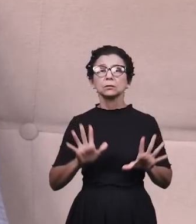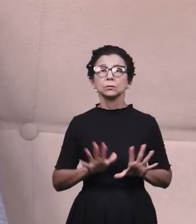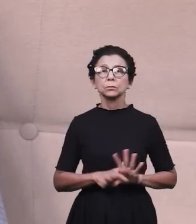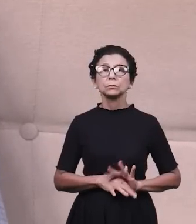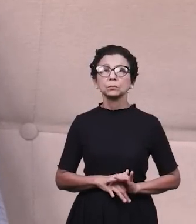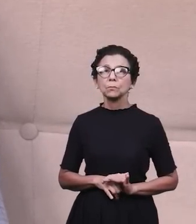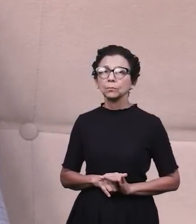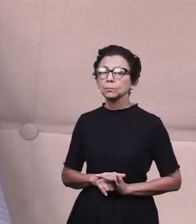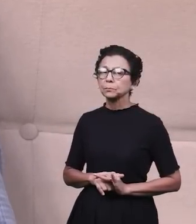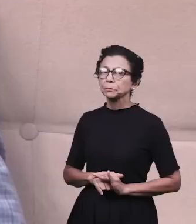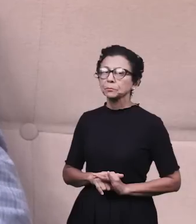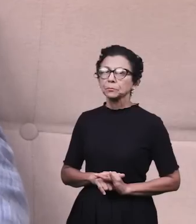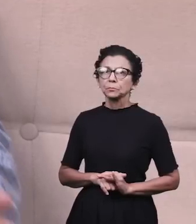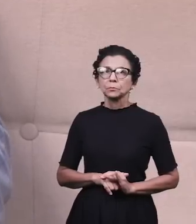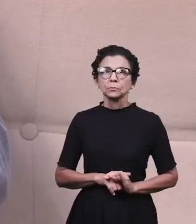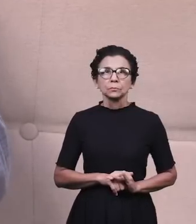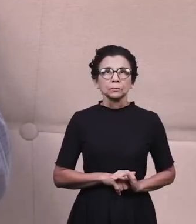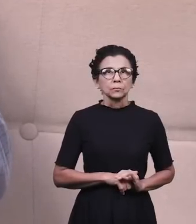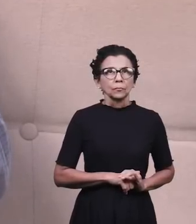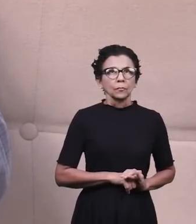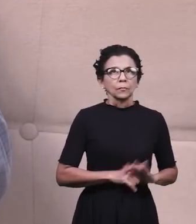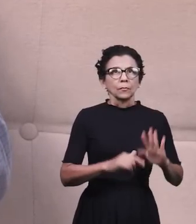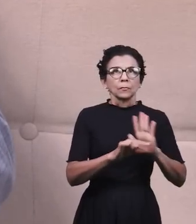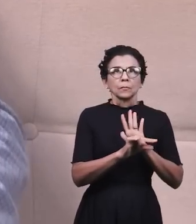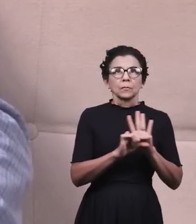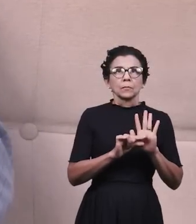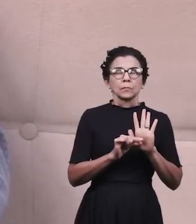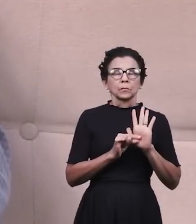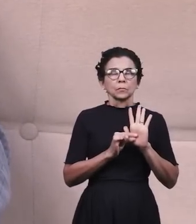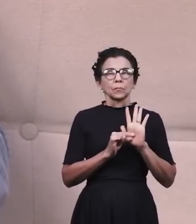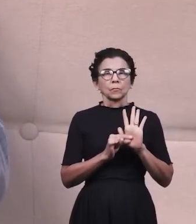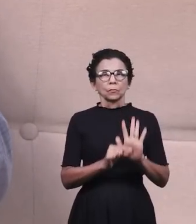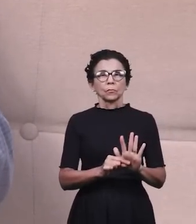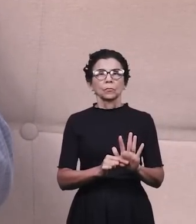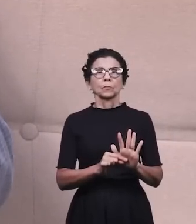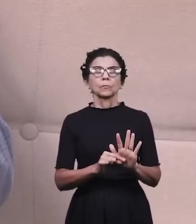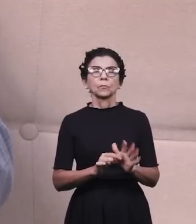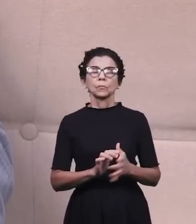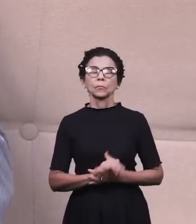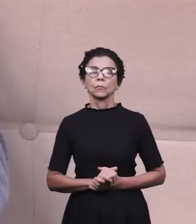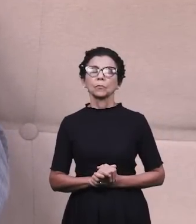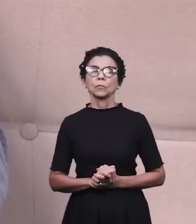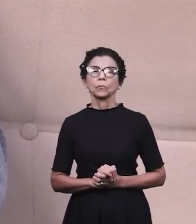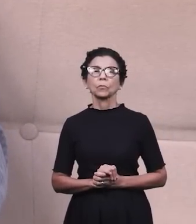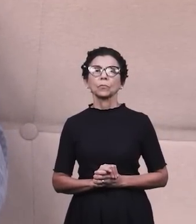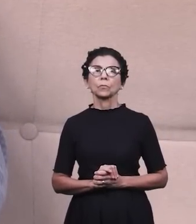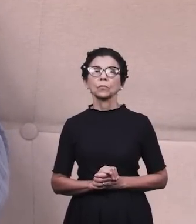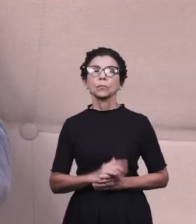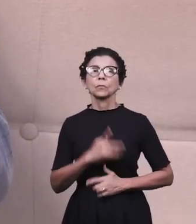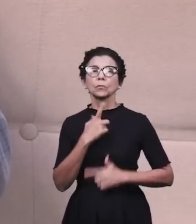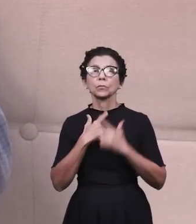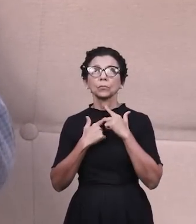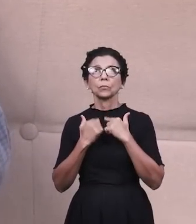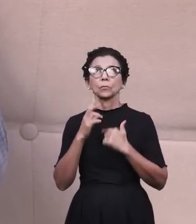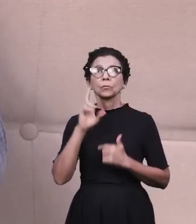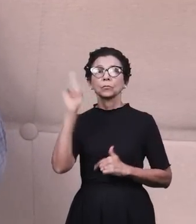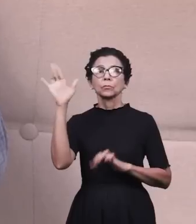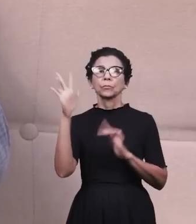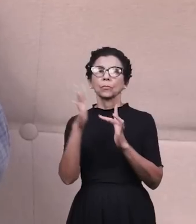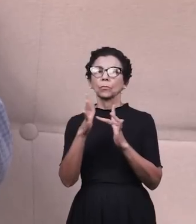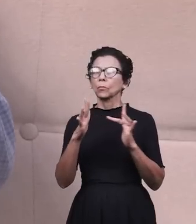que o intento do Senhor, nesse versículo aí, o intento do Senhor Jesus, é